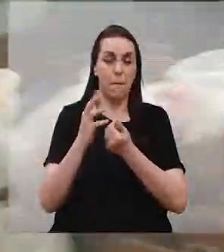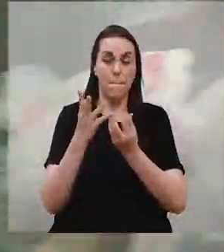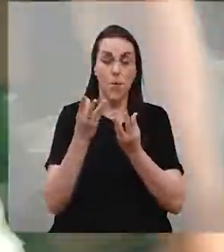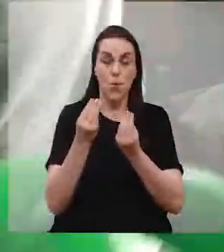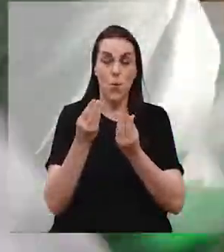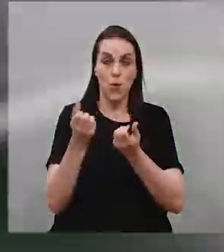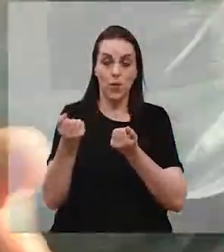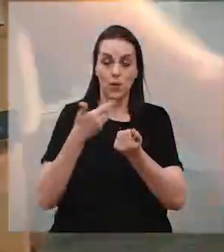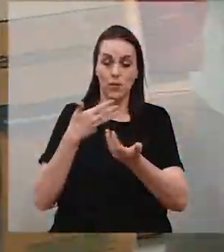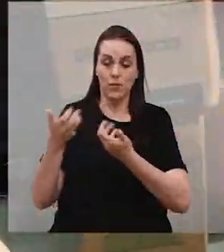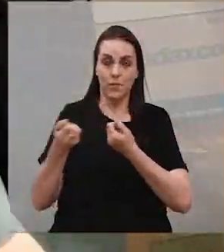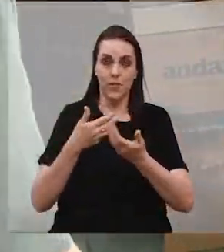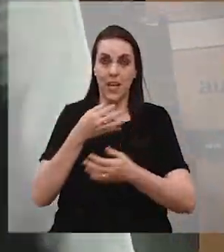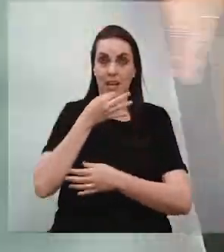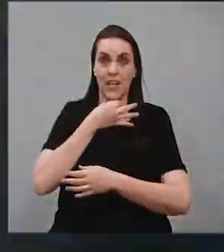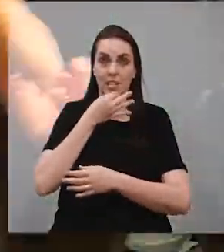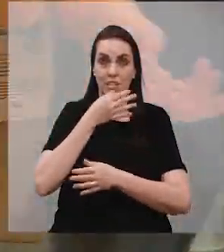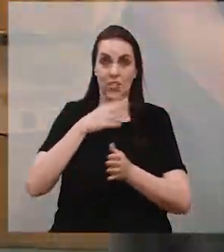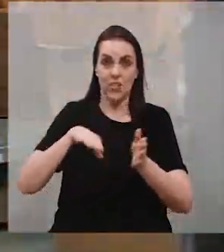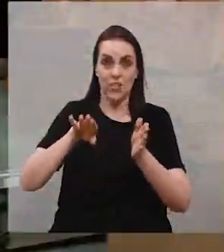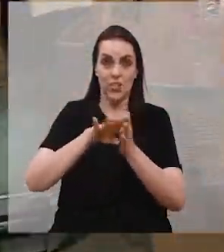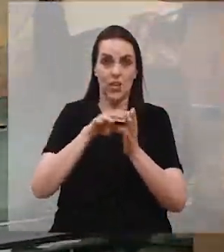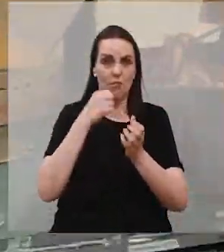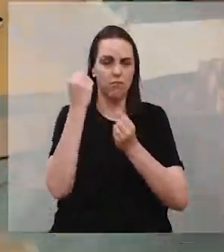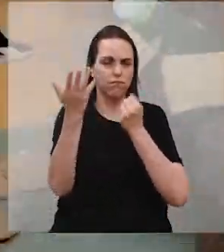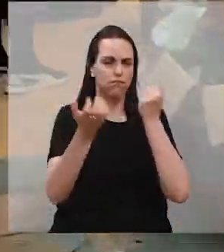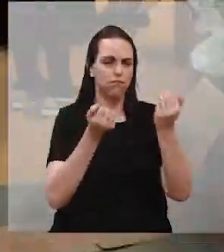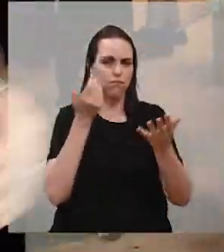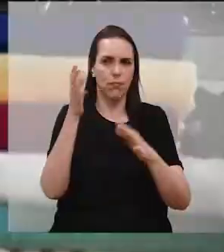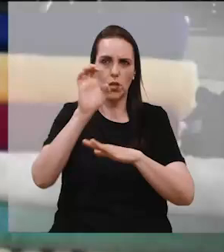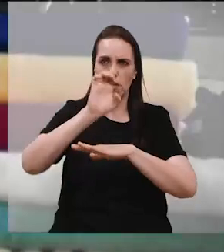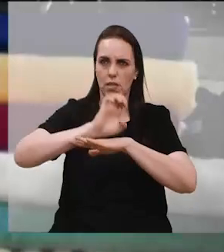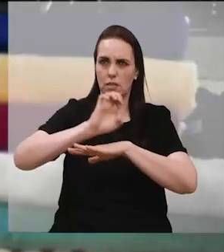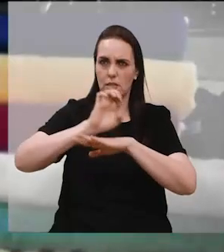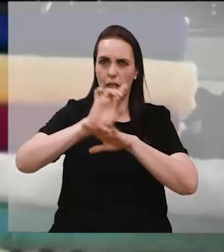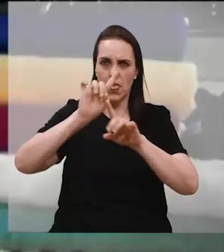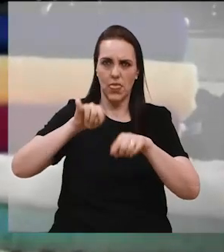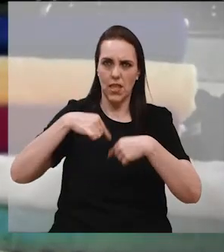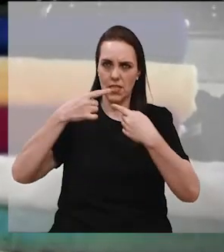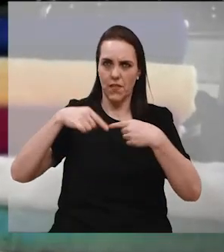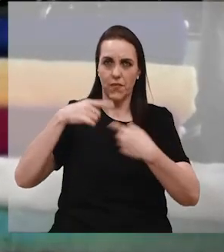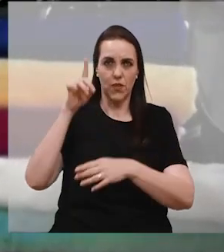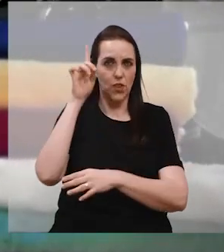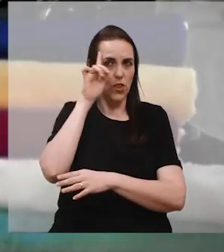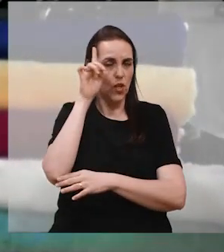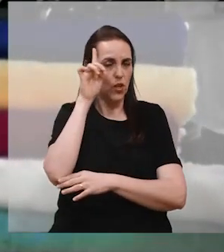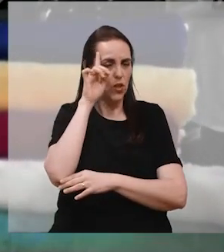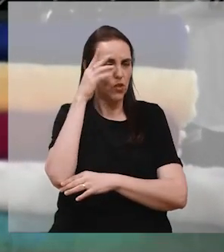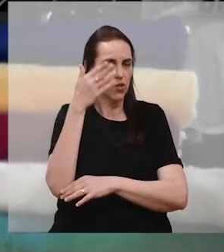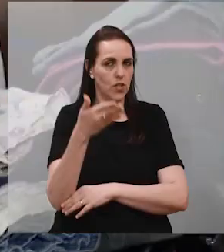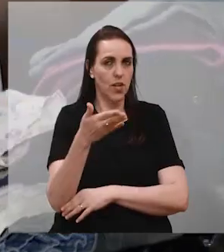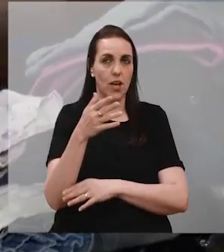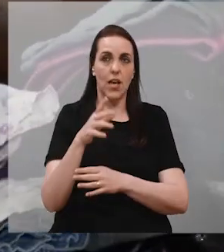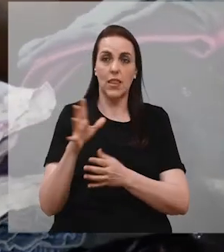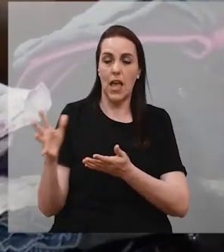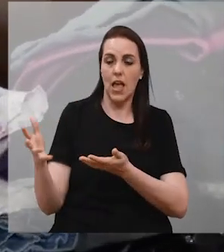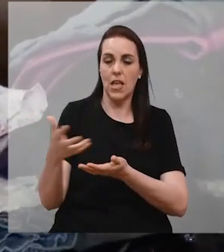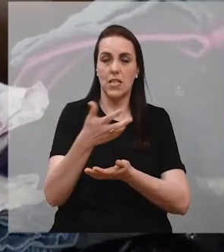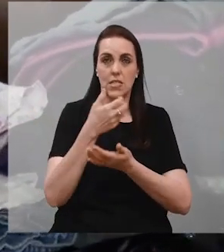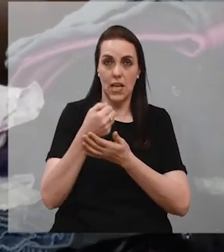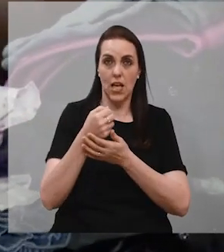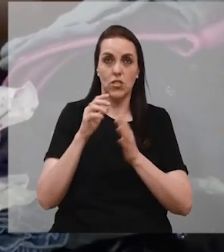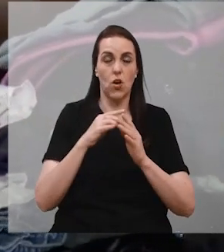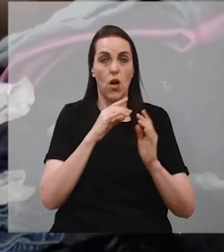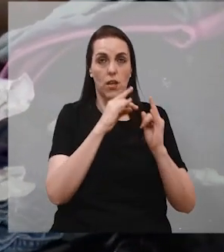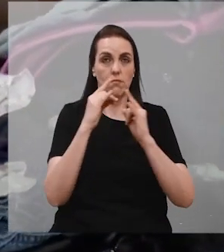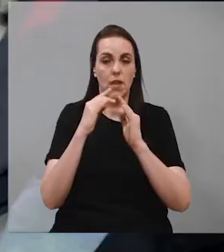chegam a Caxias do Sul e daqui são distribuídas para todo o estado. Os desafios são diários, antes nos resgates, agora com